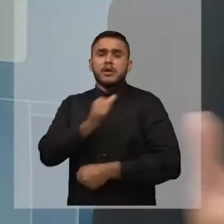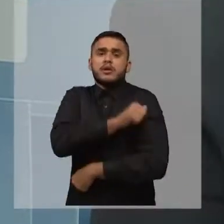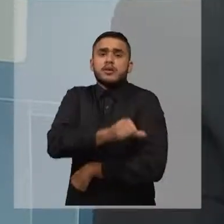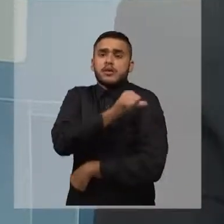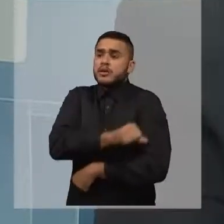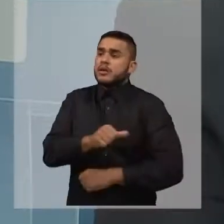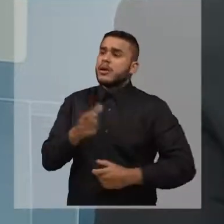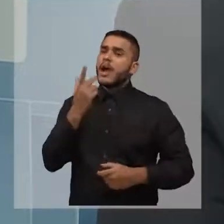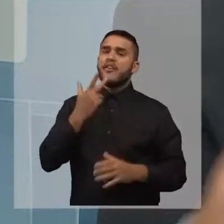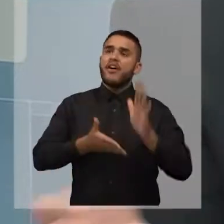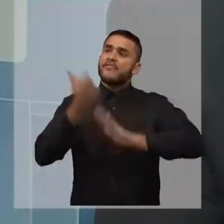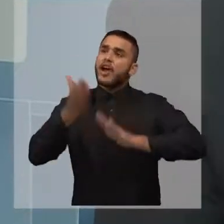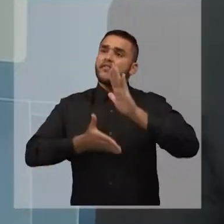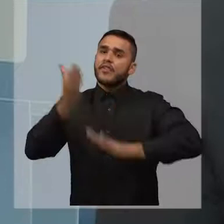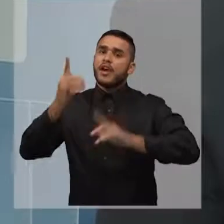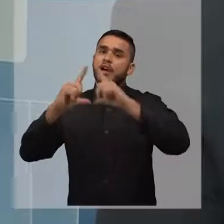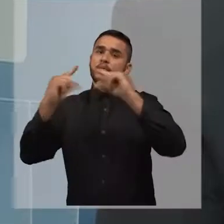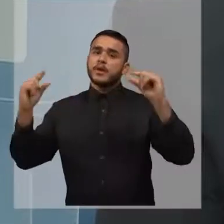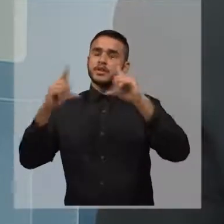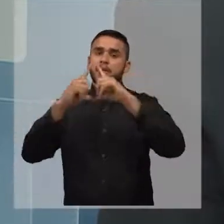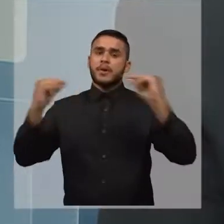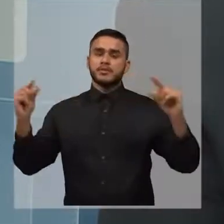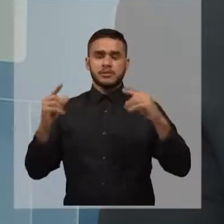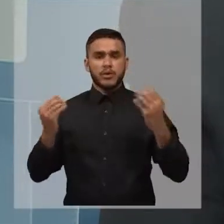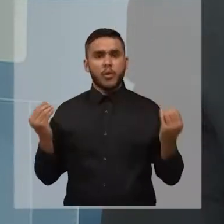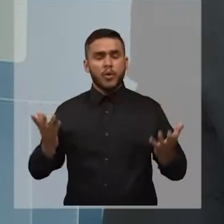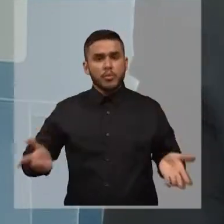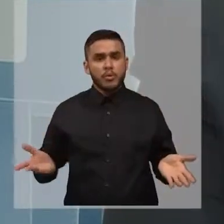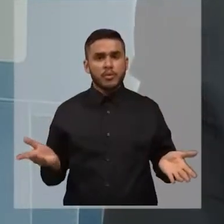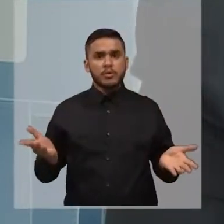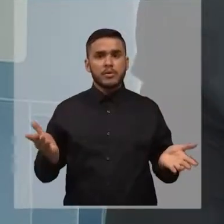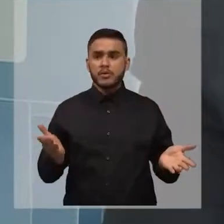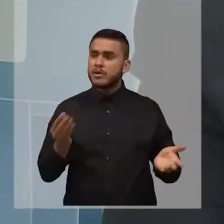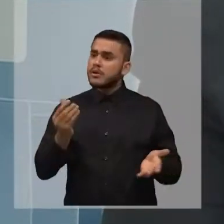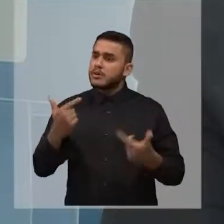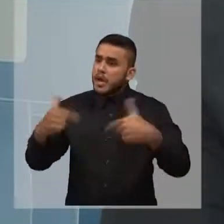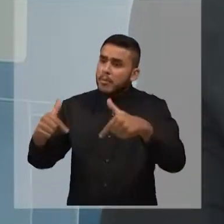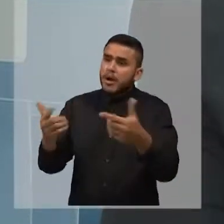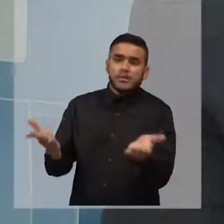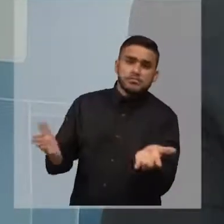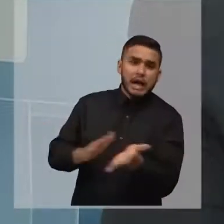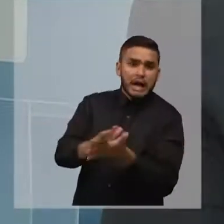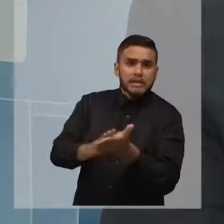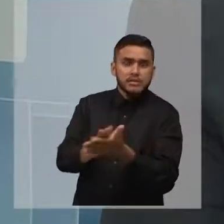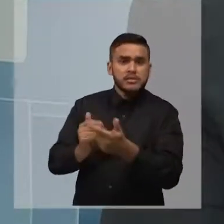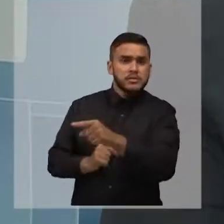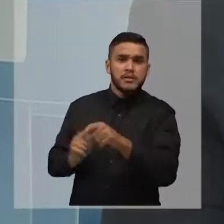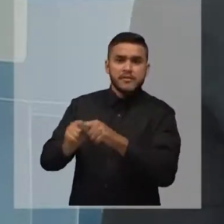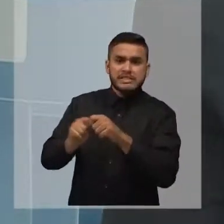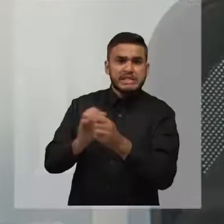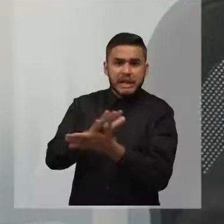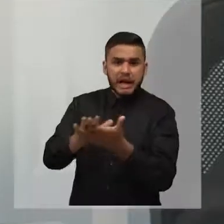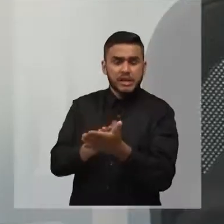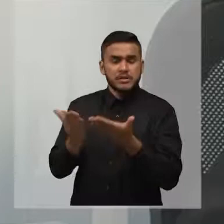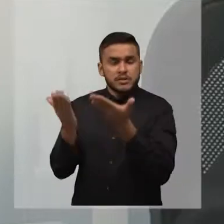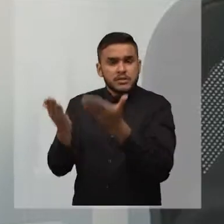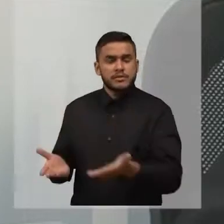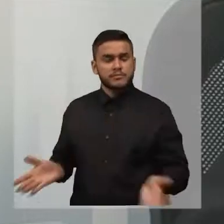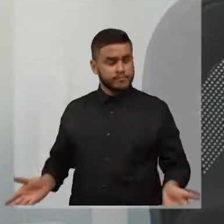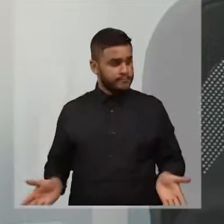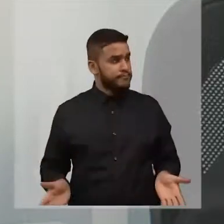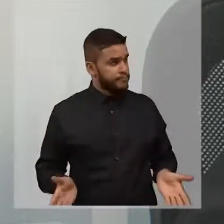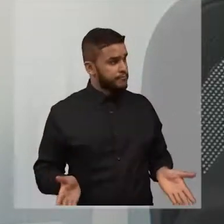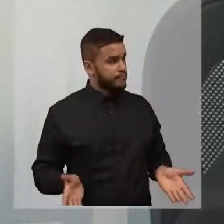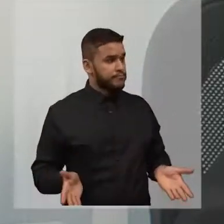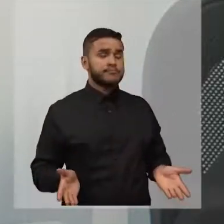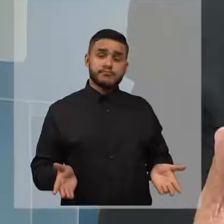O Carlos Bolsonaro vive mais em Brasília, no Palácio do Planalto, do que no Rio de Janeiro. Exatamente. Quer dizer,